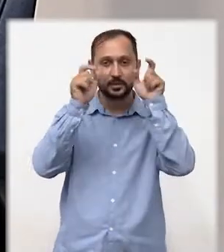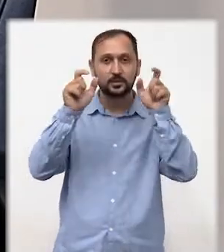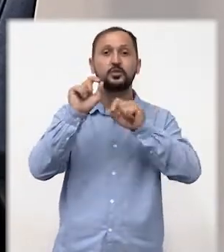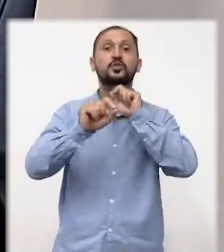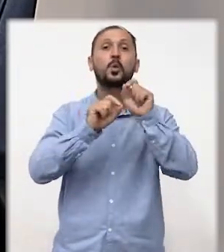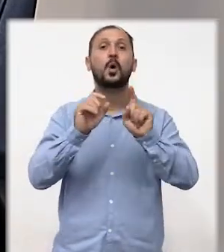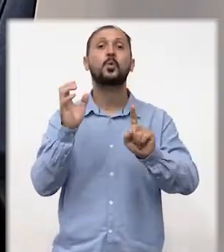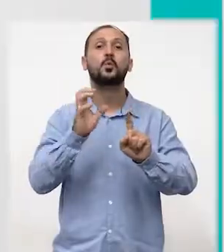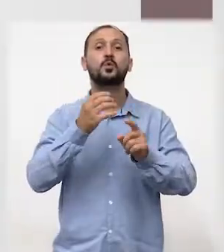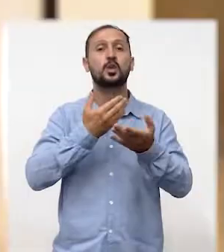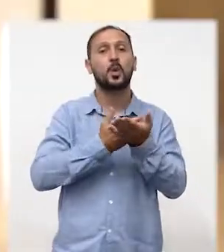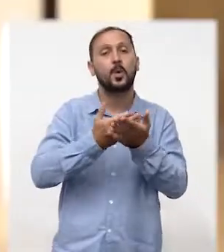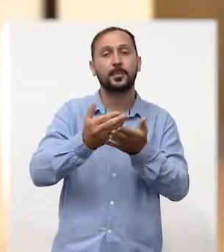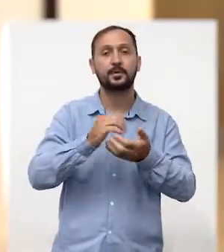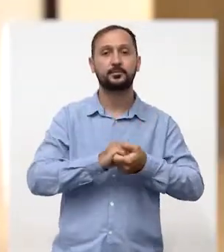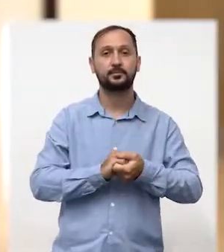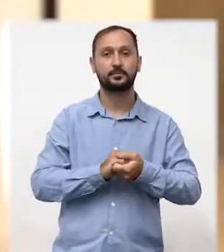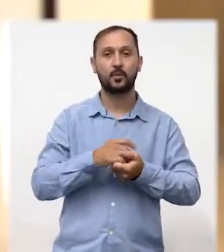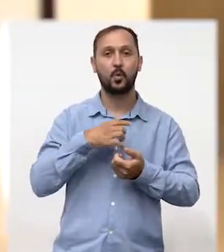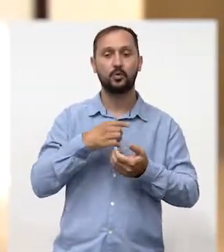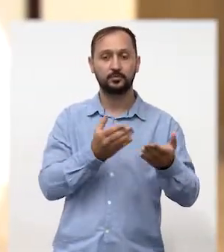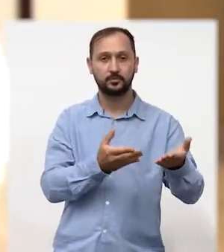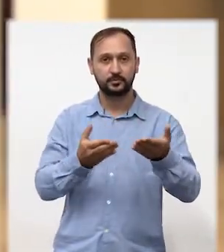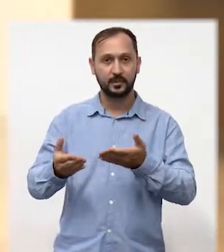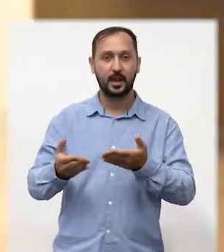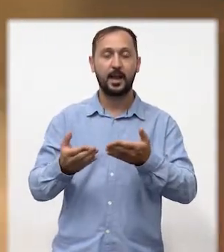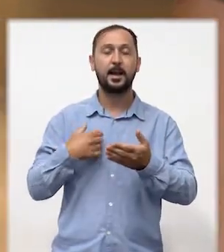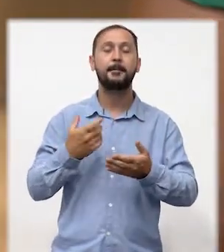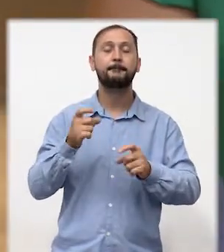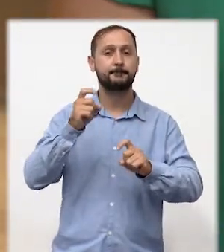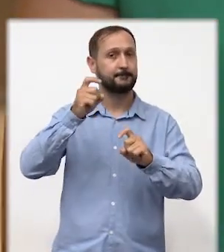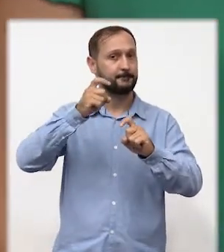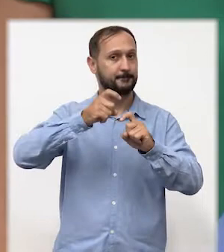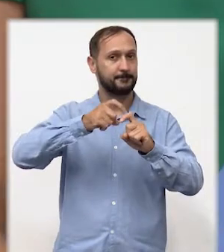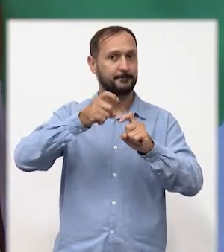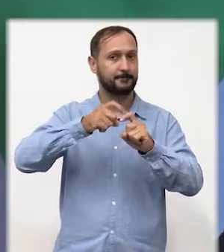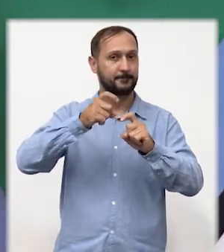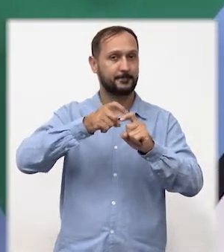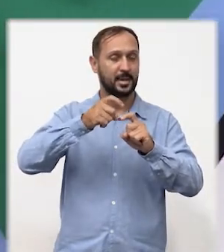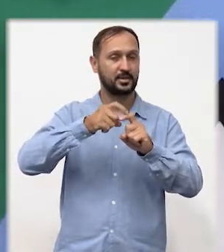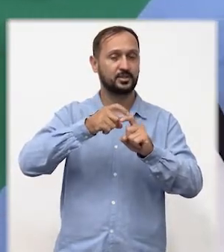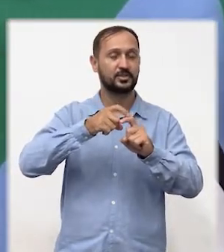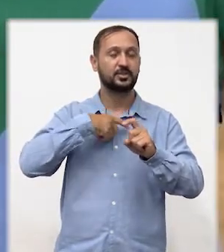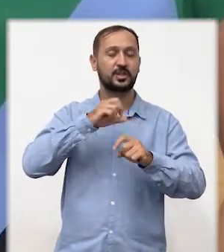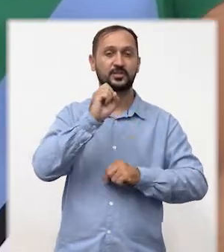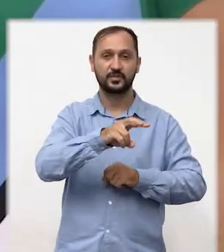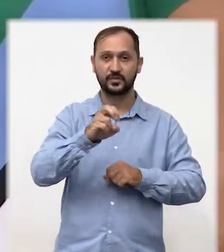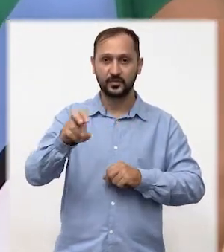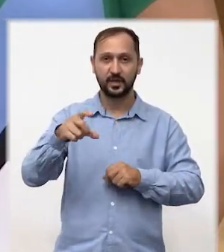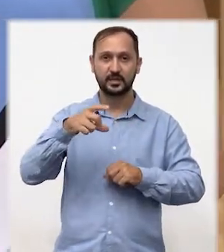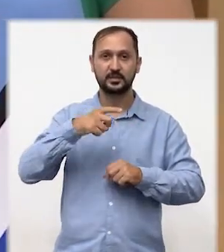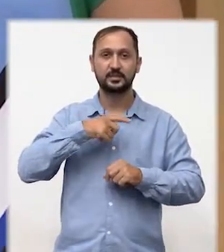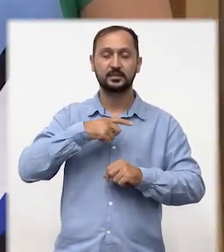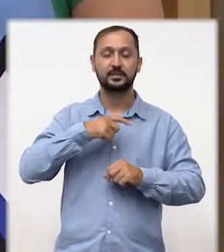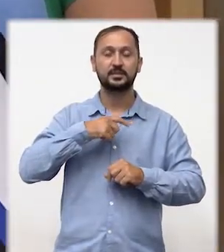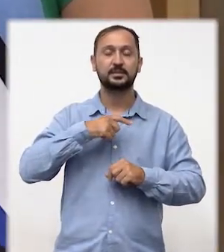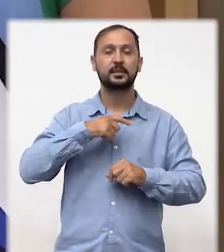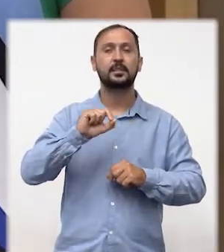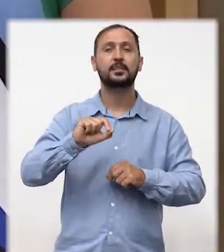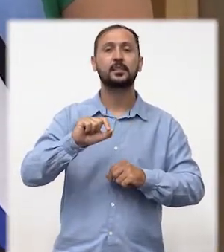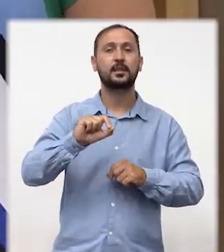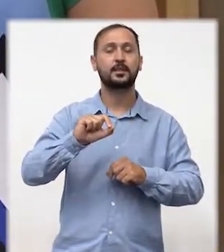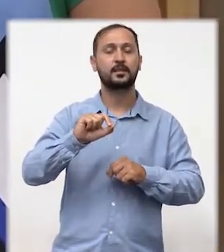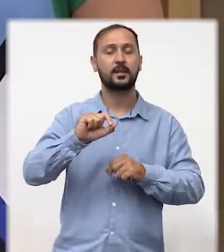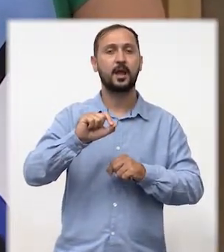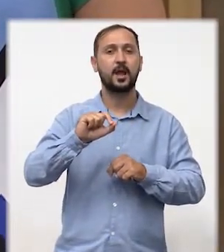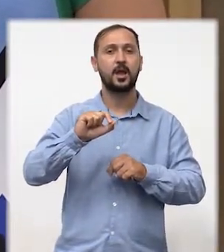aos sintomas. Nós estamos recebendo hoje a médica infectologista e professora do curso de medicina da